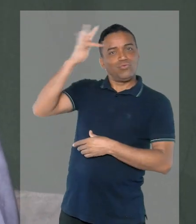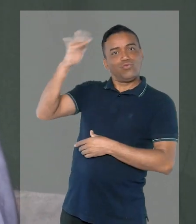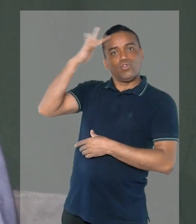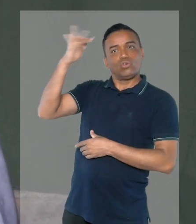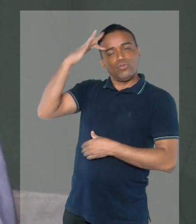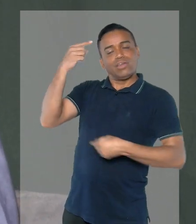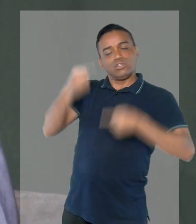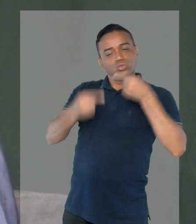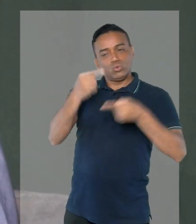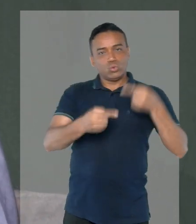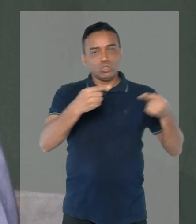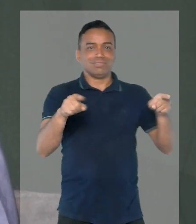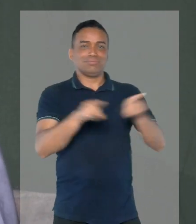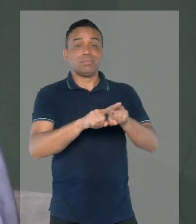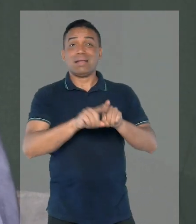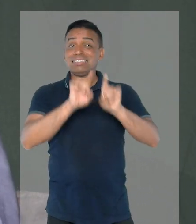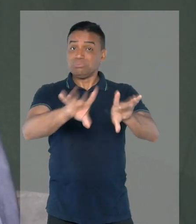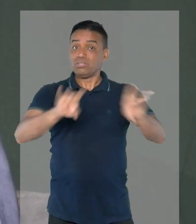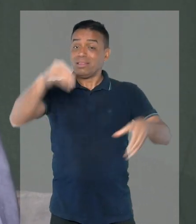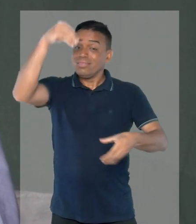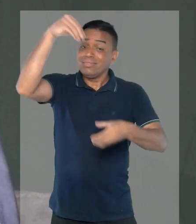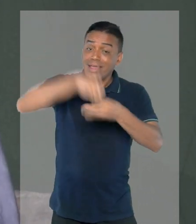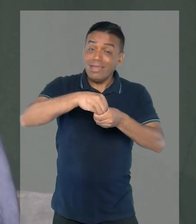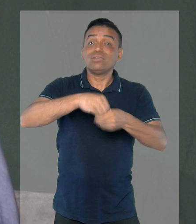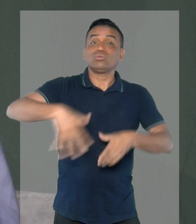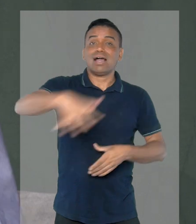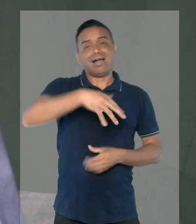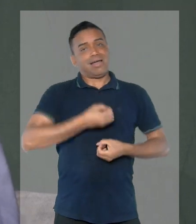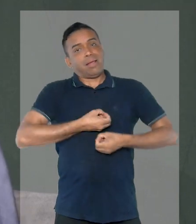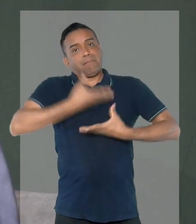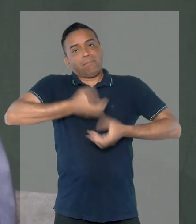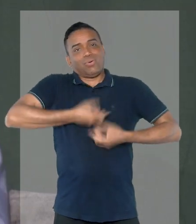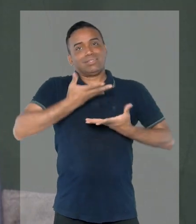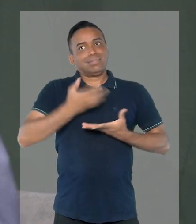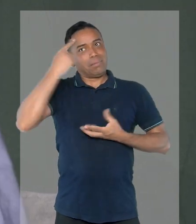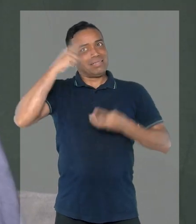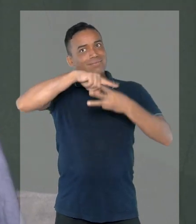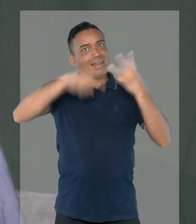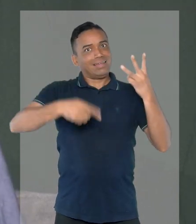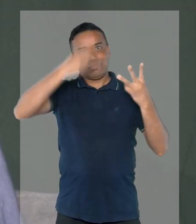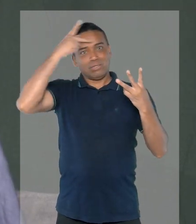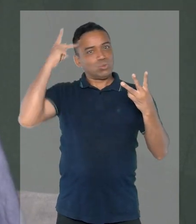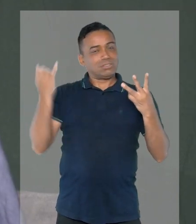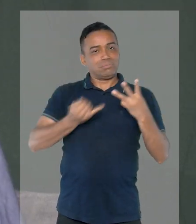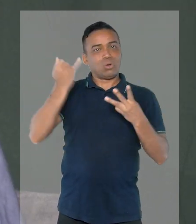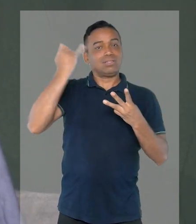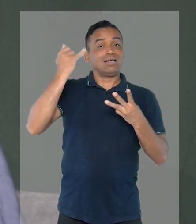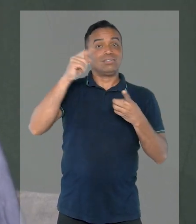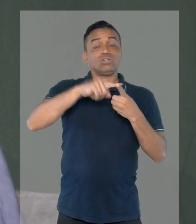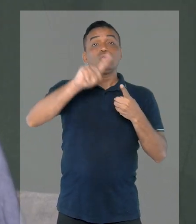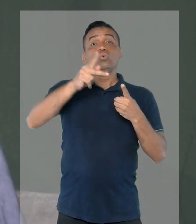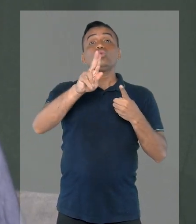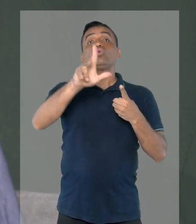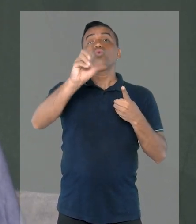muito discutido, mas, especialmente na poesia, tem uma questão, se for pensar assim, 3 teóricos importantes sobre isso. Um é